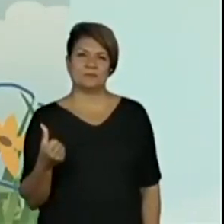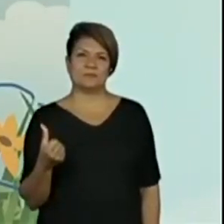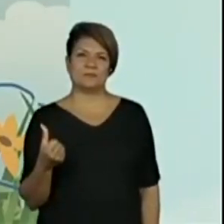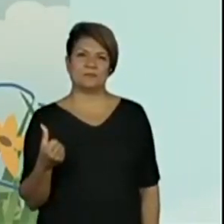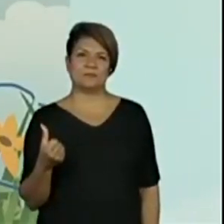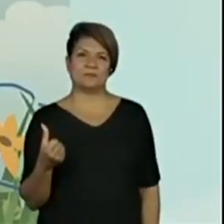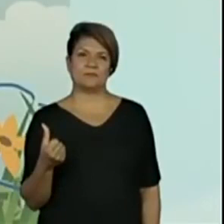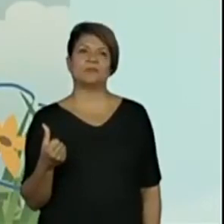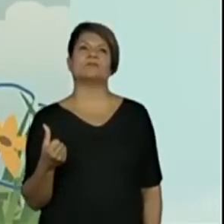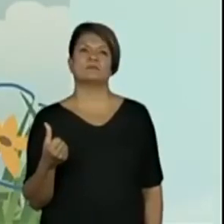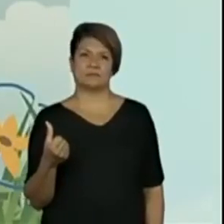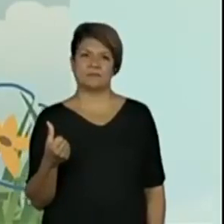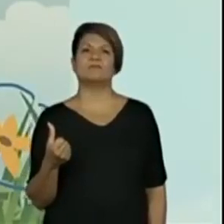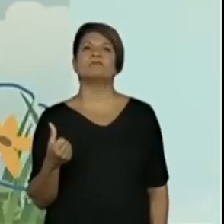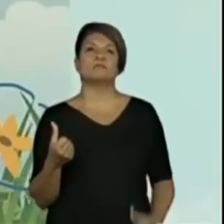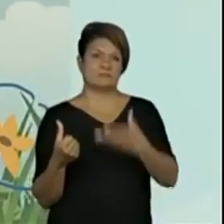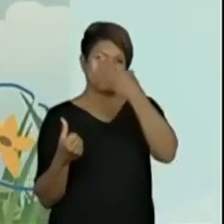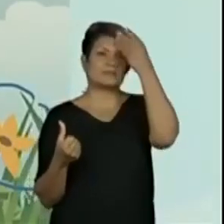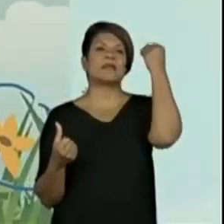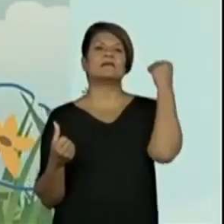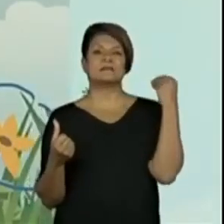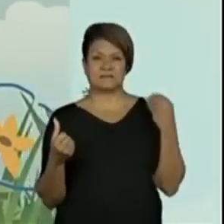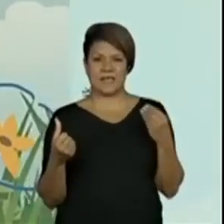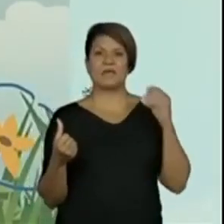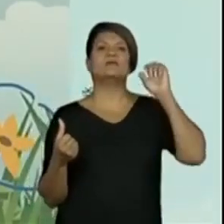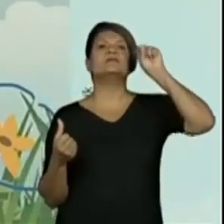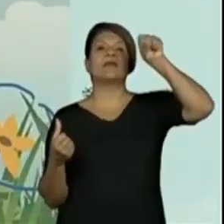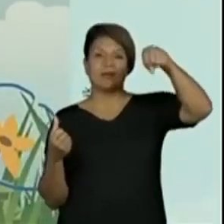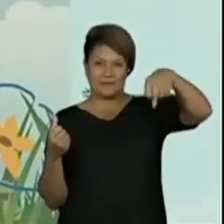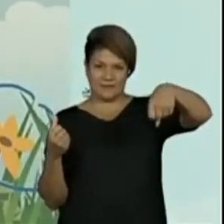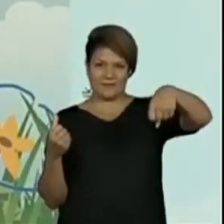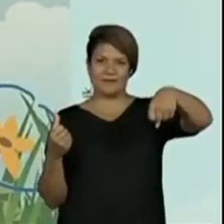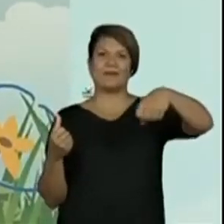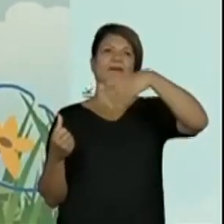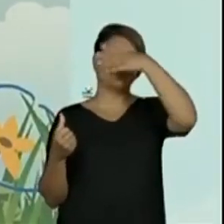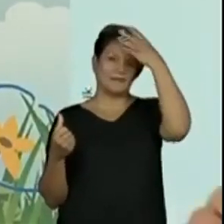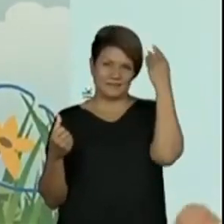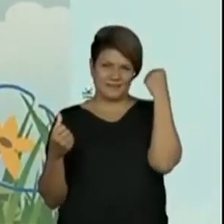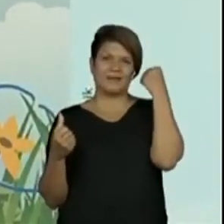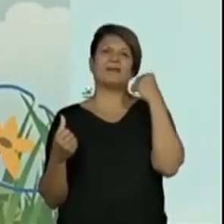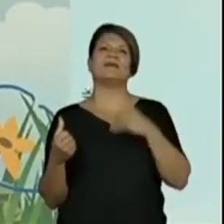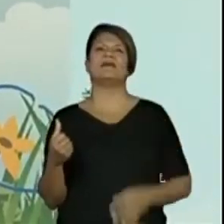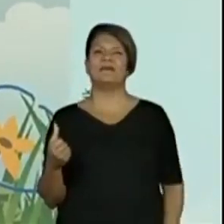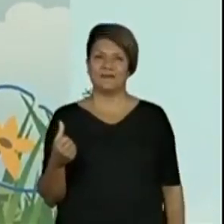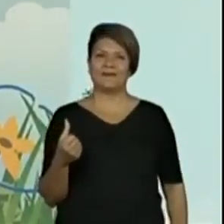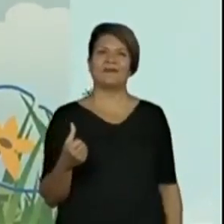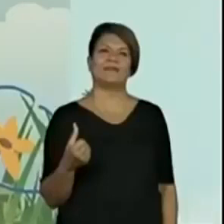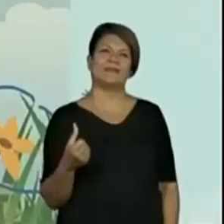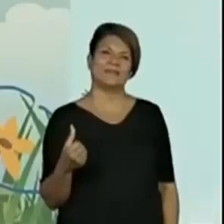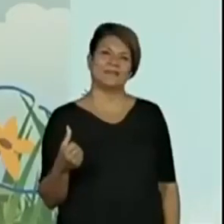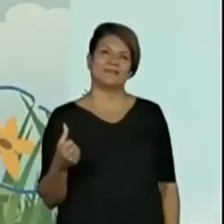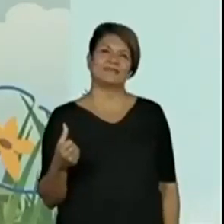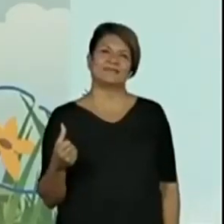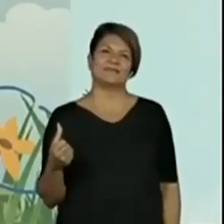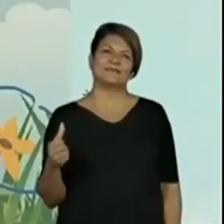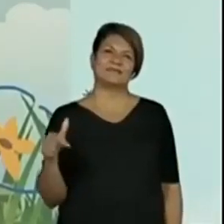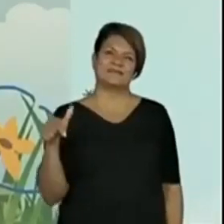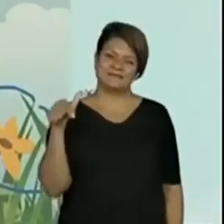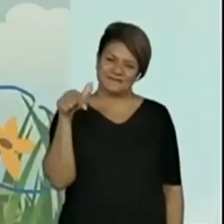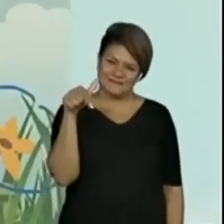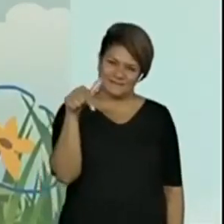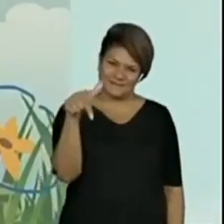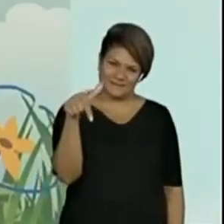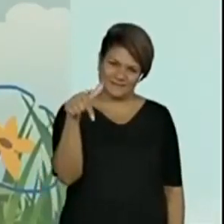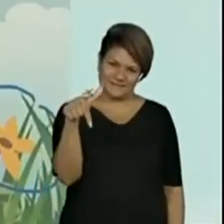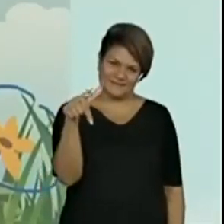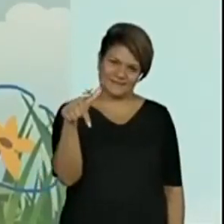6. Esqueci de algum, professora Kelly? Sim. Esqueci, professora? Sim.